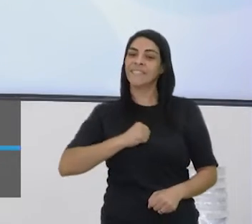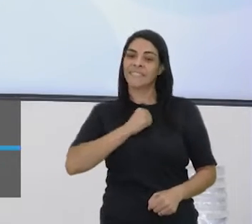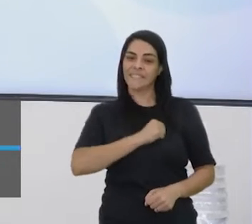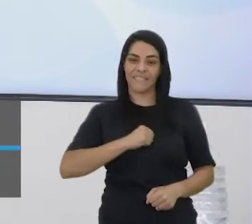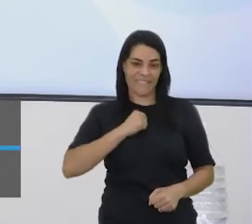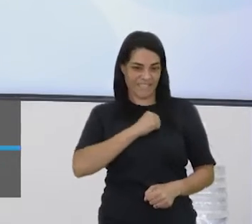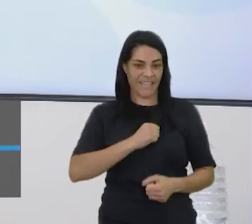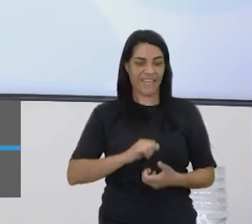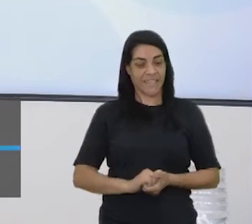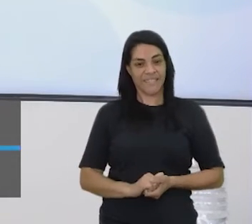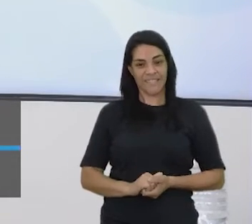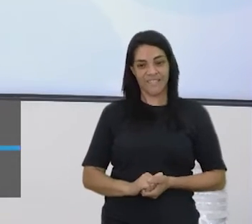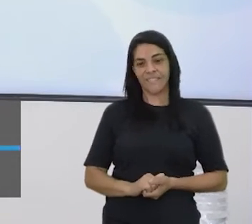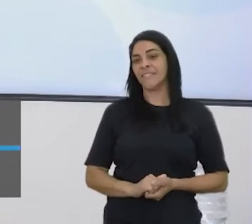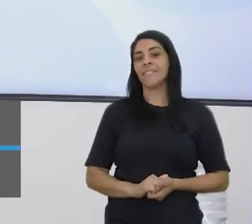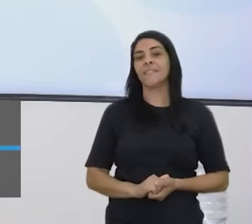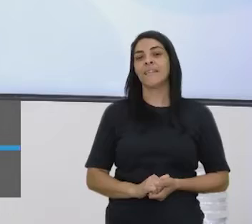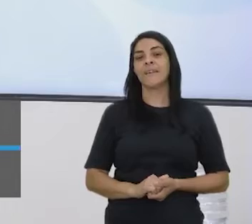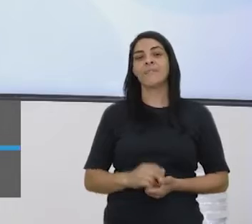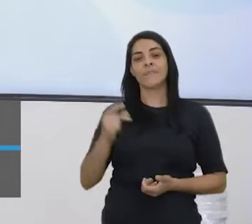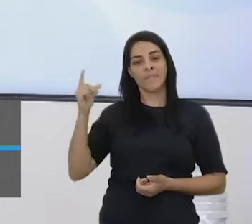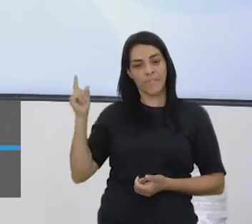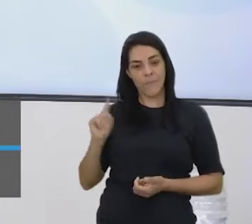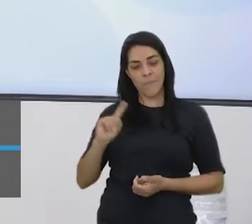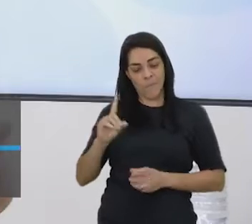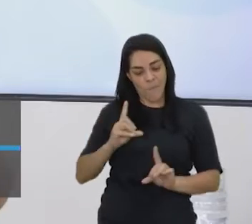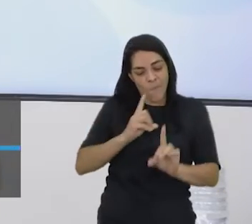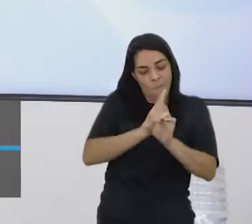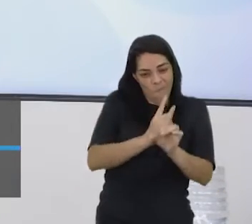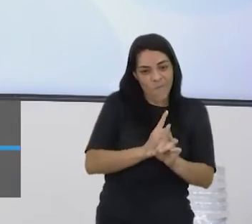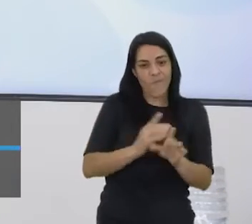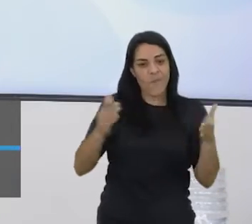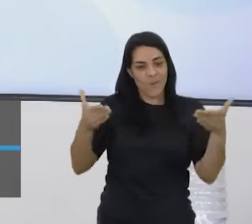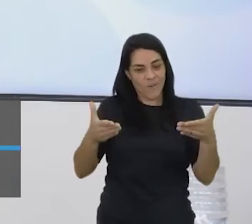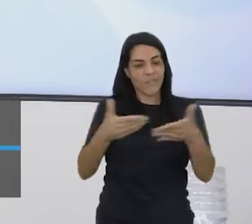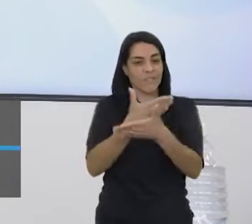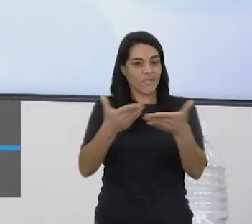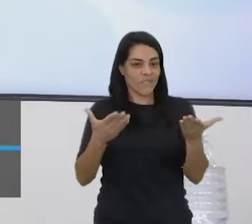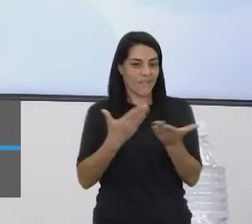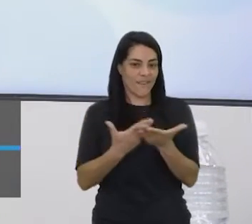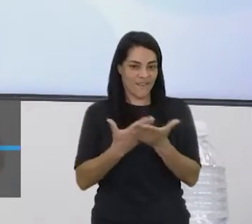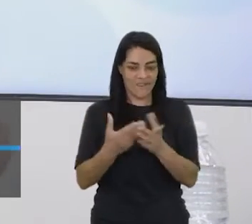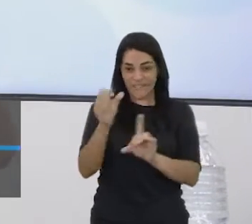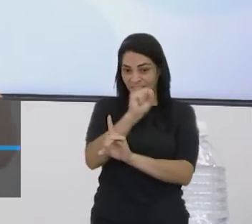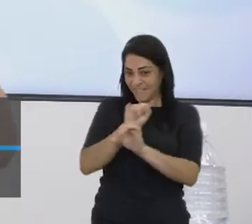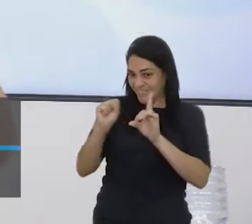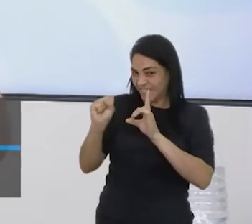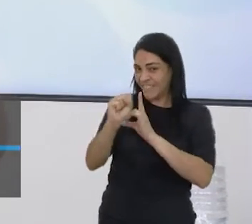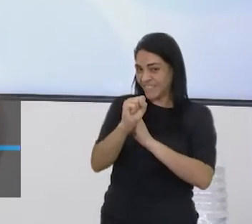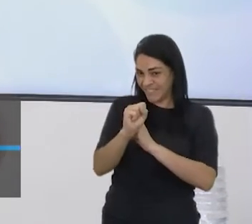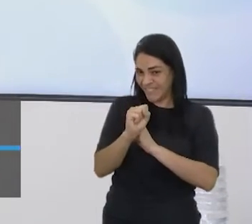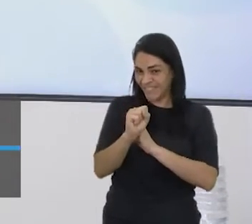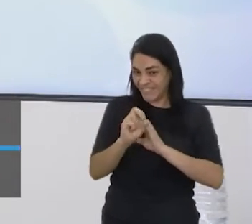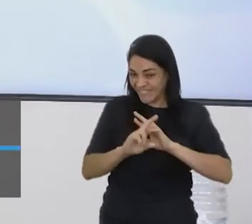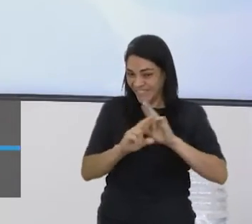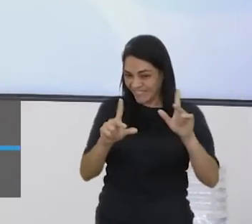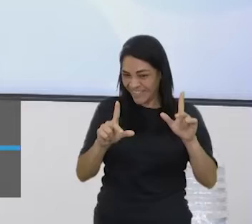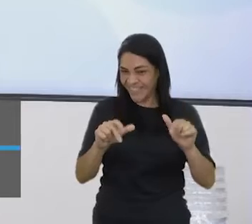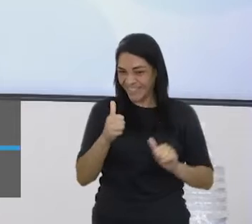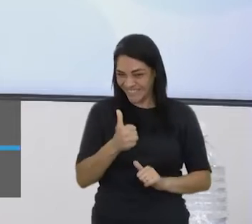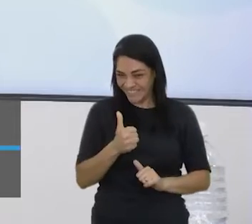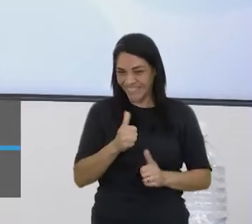Fazia um tempo aí que a gente não se encontrava e hoje estamos aqui para uma aula de Sociologia diferente né